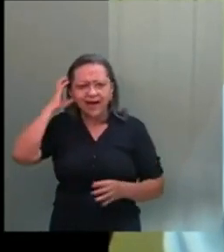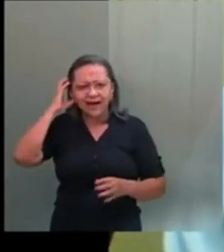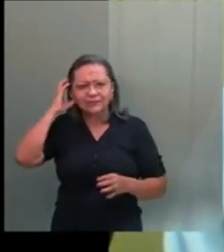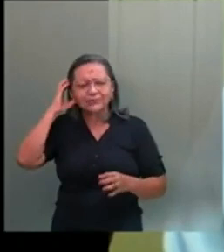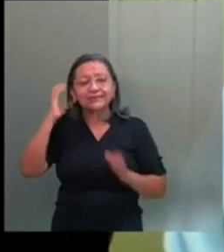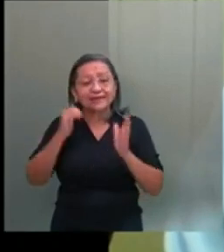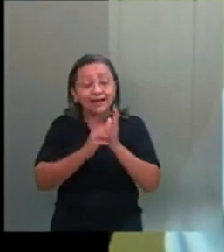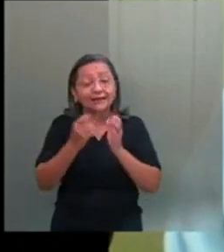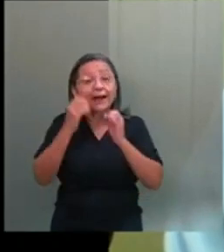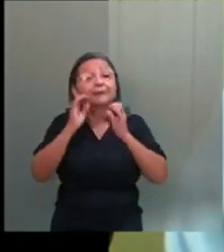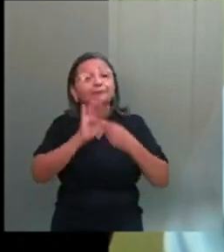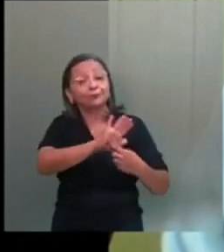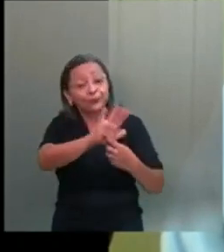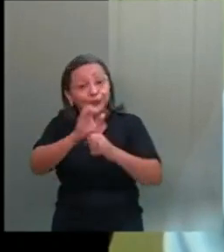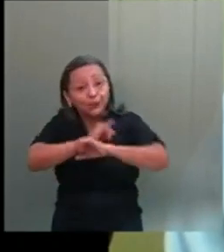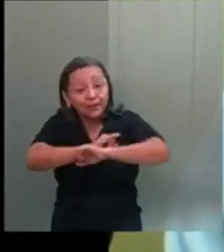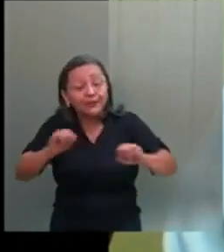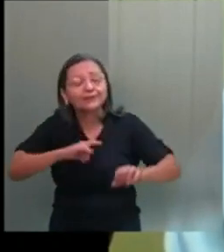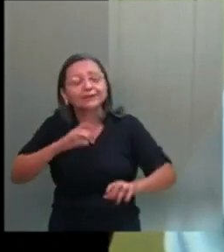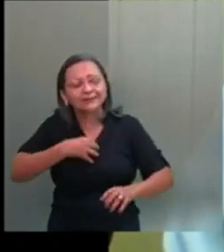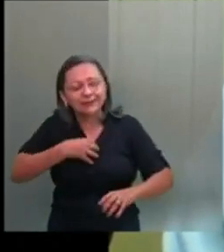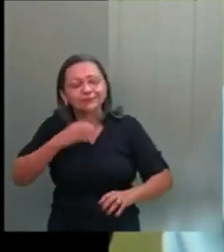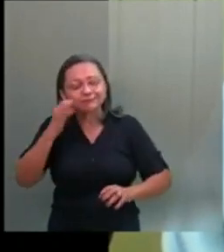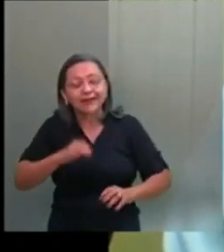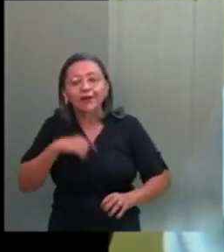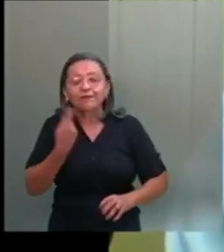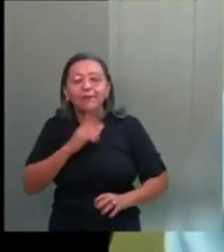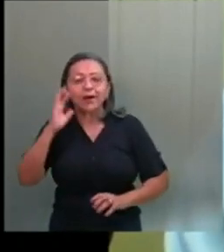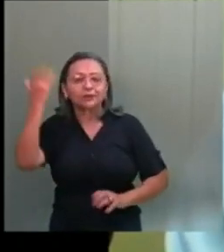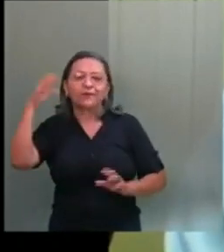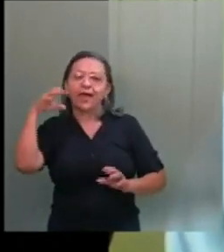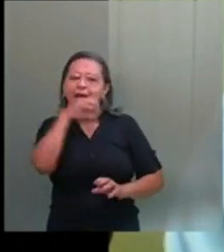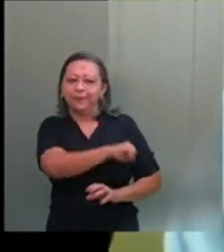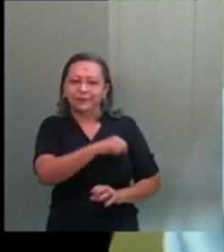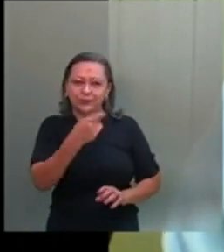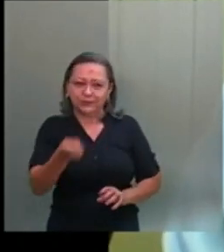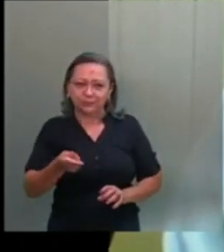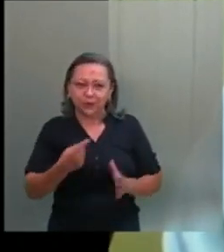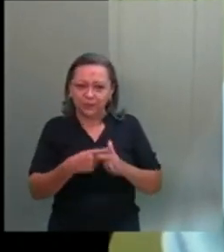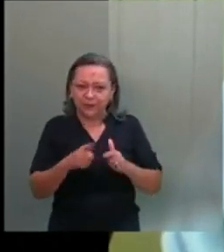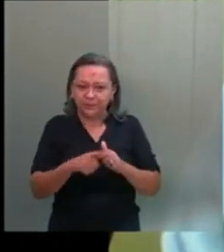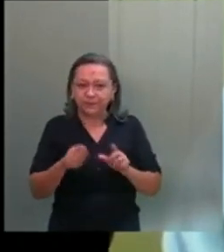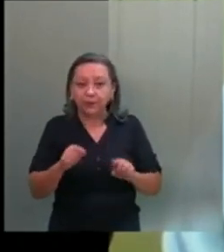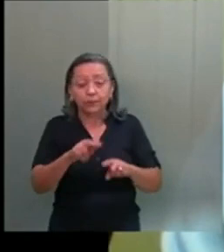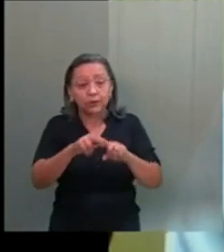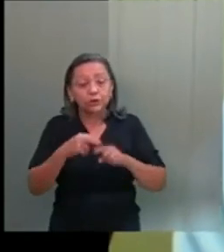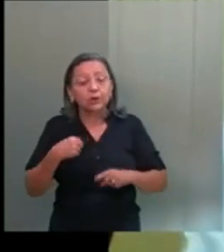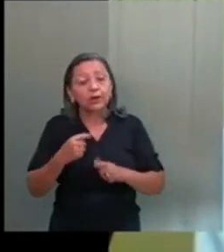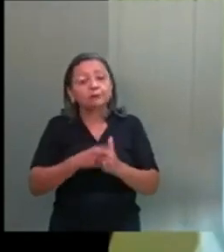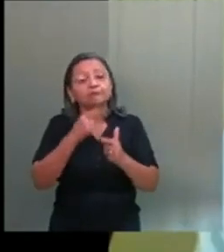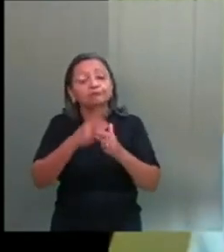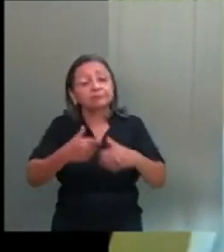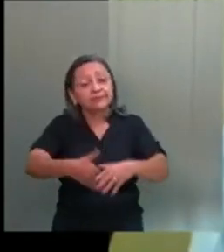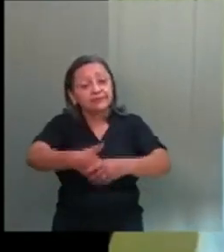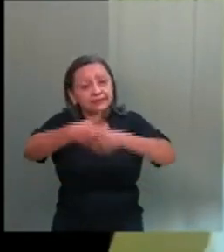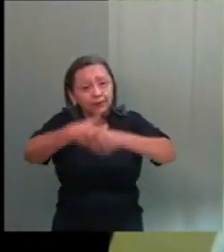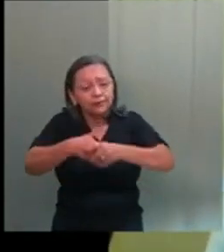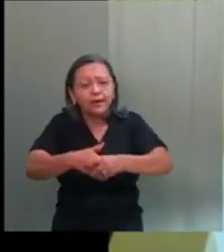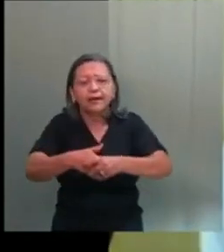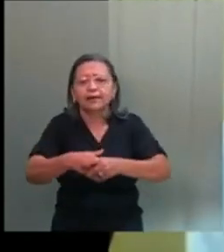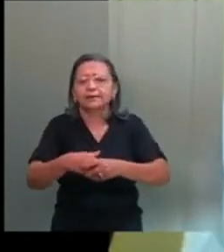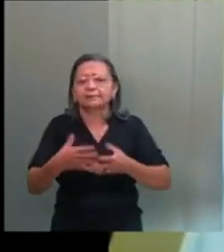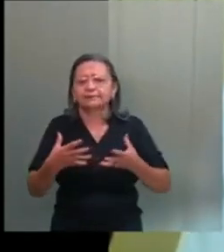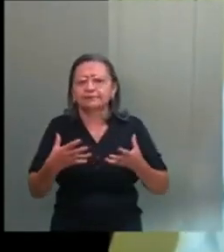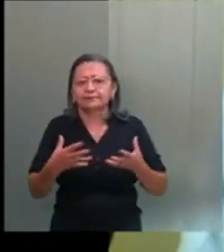eu tenho certeza que nós vamos resolver muito mais rápido o problema, né? Então, portanto, eu quero mais saudá-los,